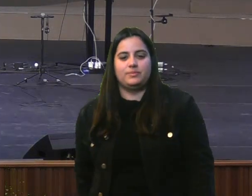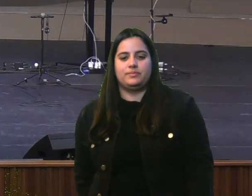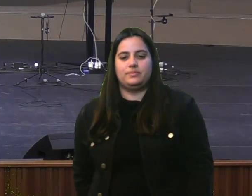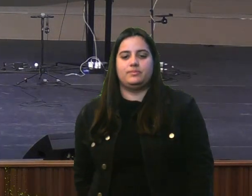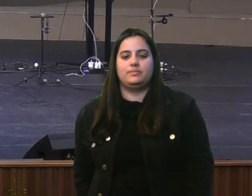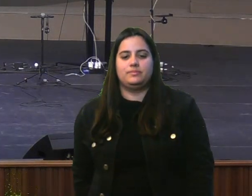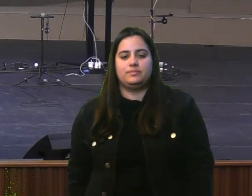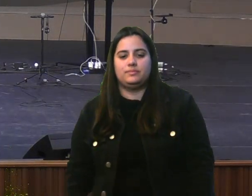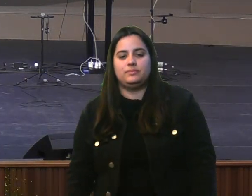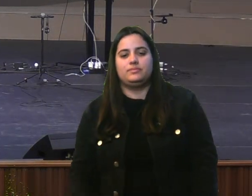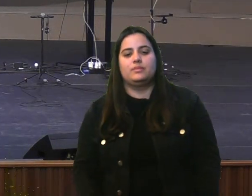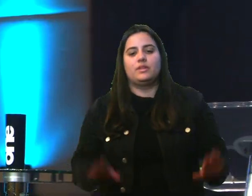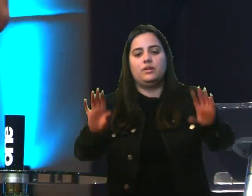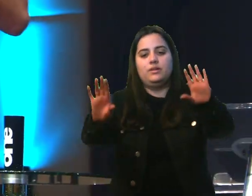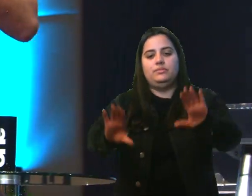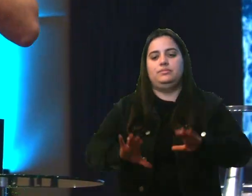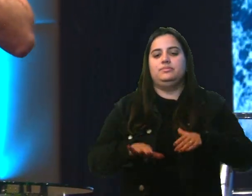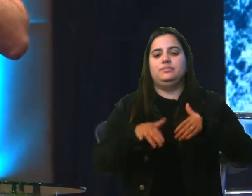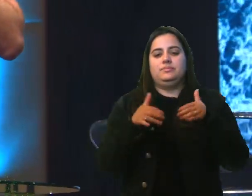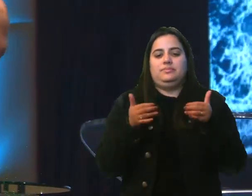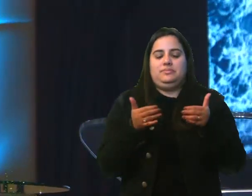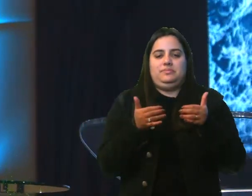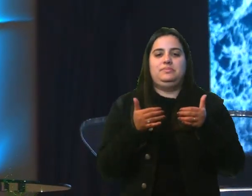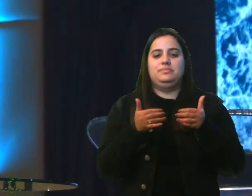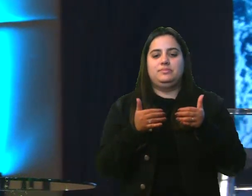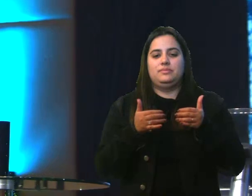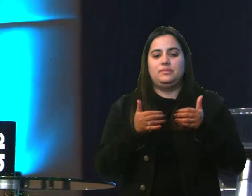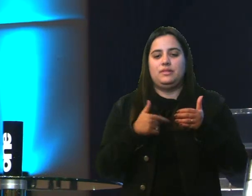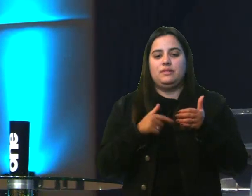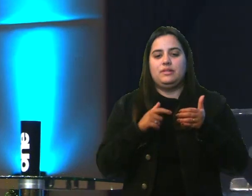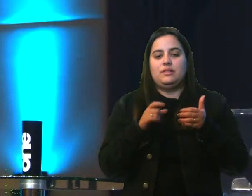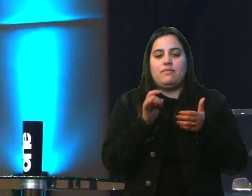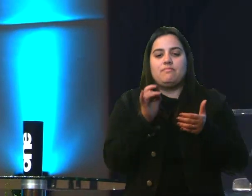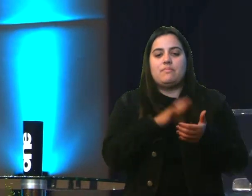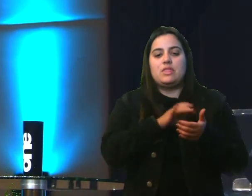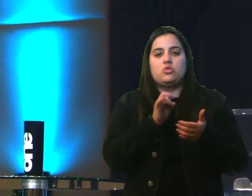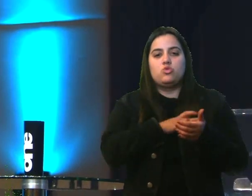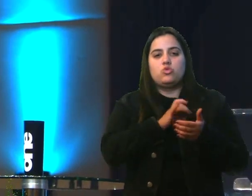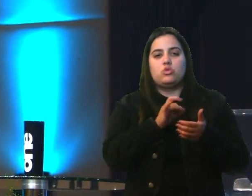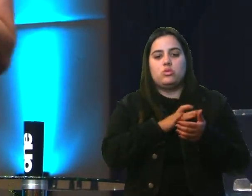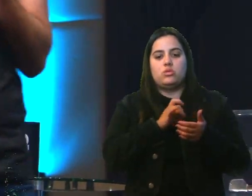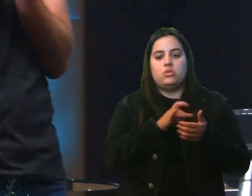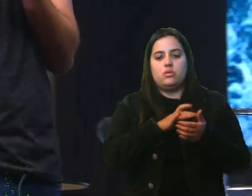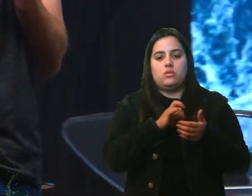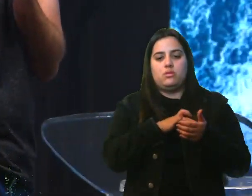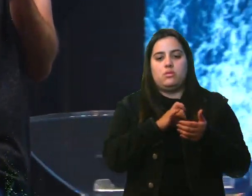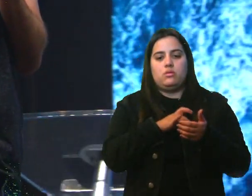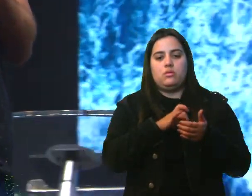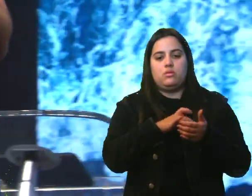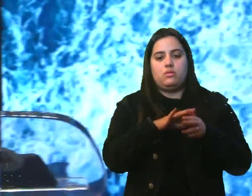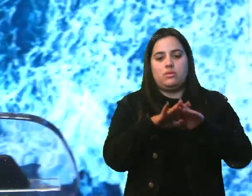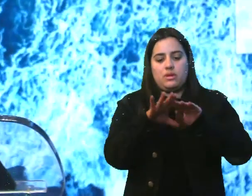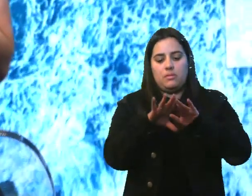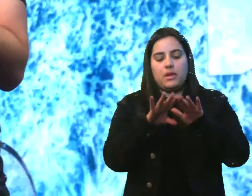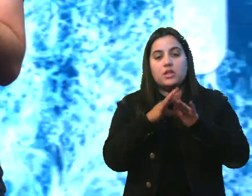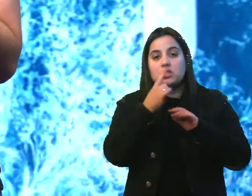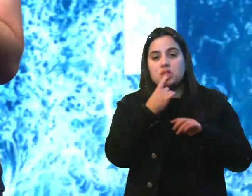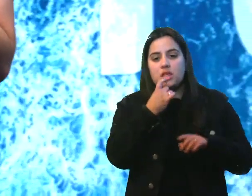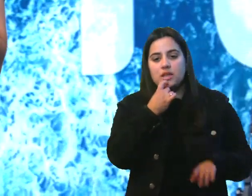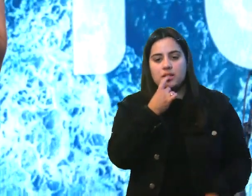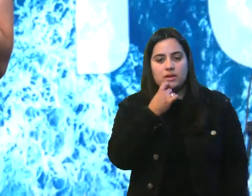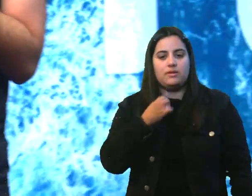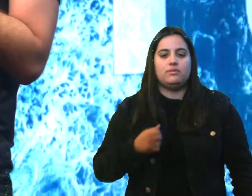Aí peguei ela no colo assim, ela estava tremendinha de medo. As patinhas estavam sangrando.